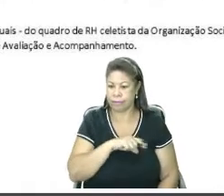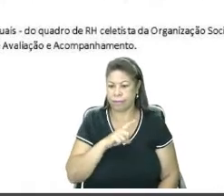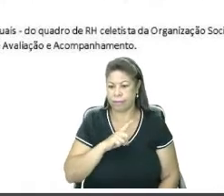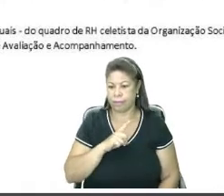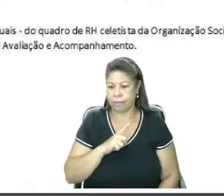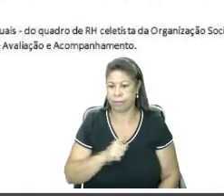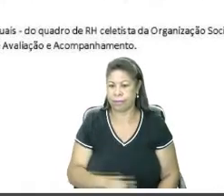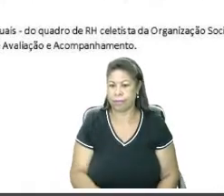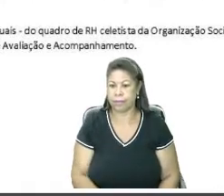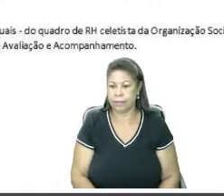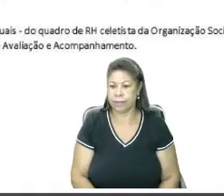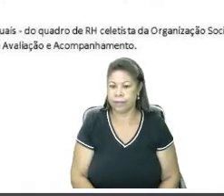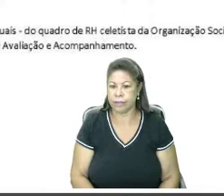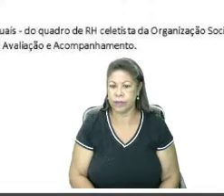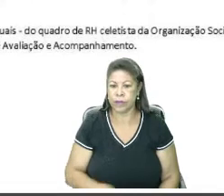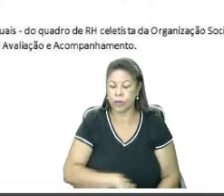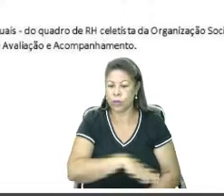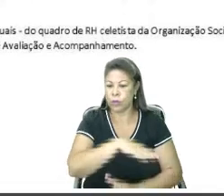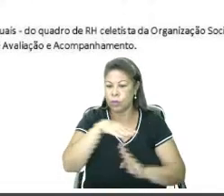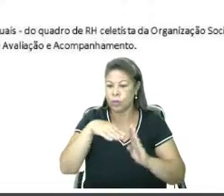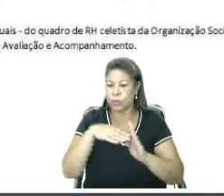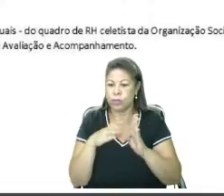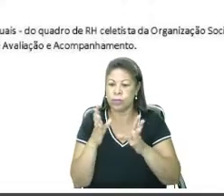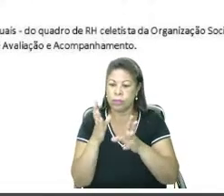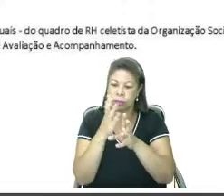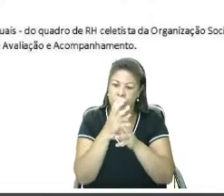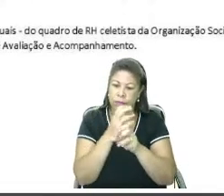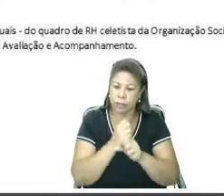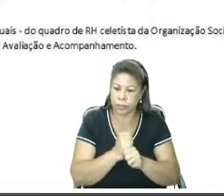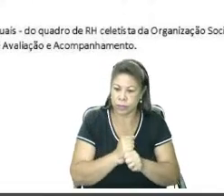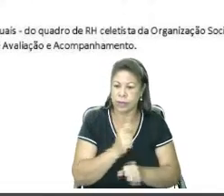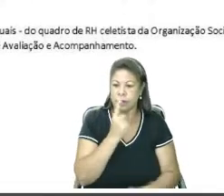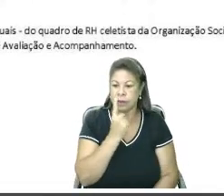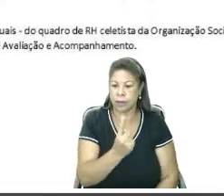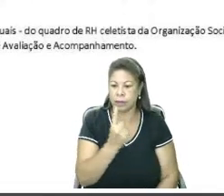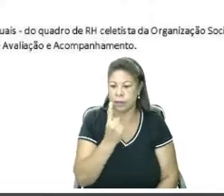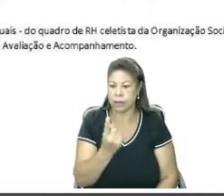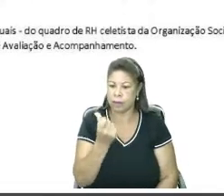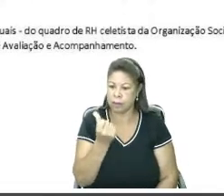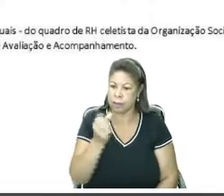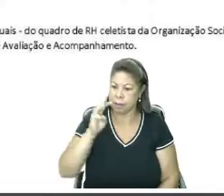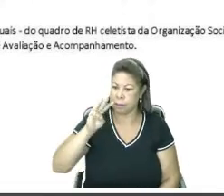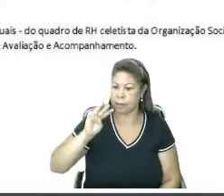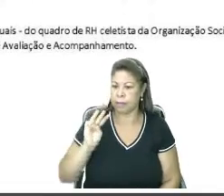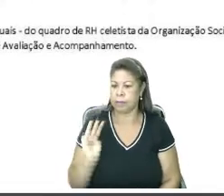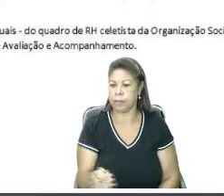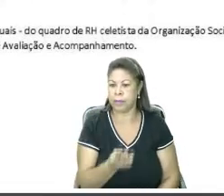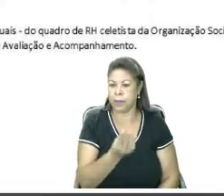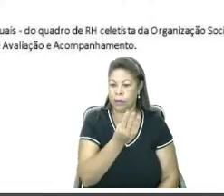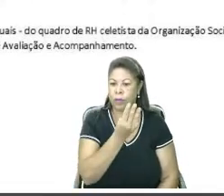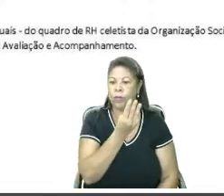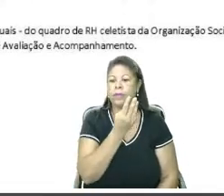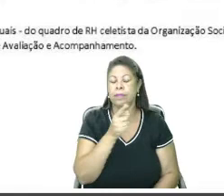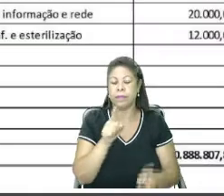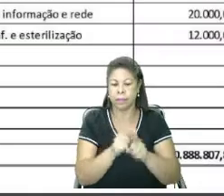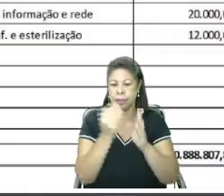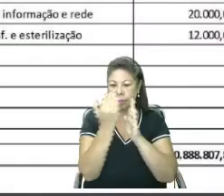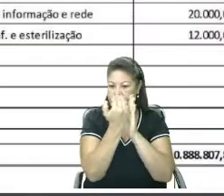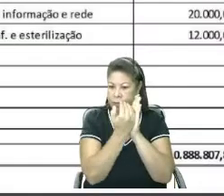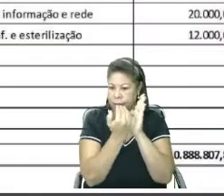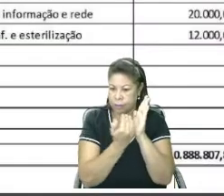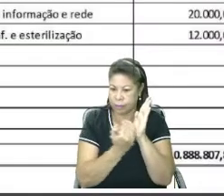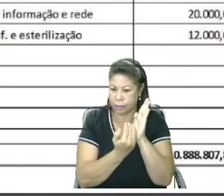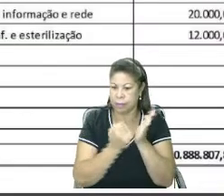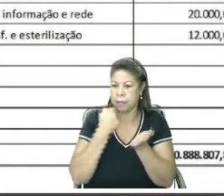né, a totalização do repasse no contrato de 116 milhões, como a gente viu também lá na tela das despesas.